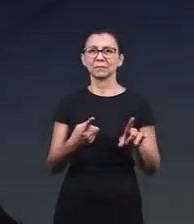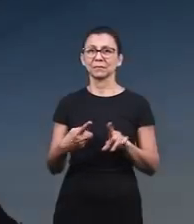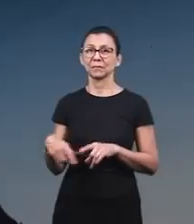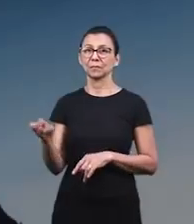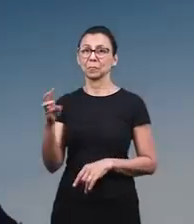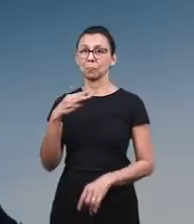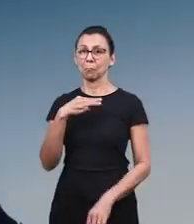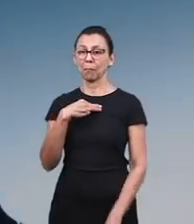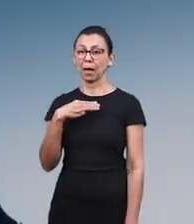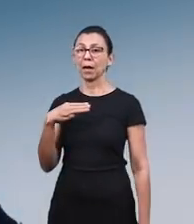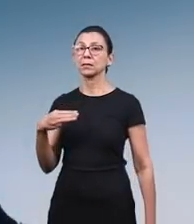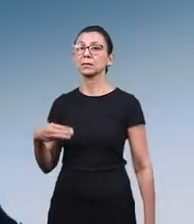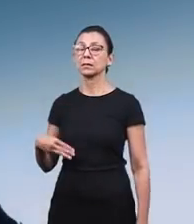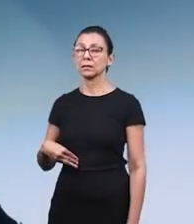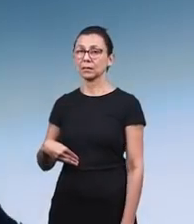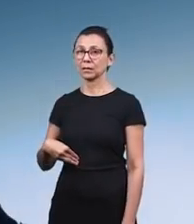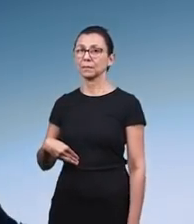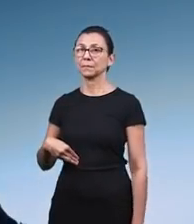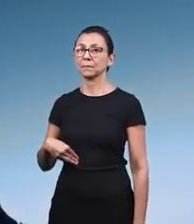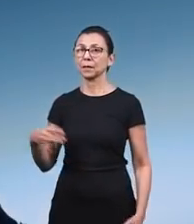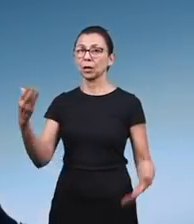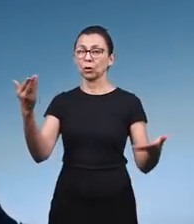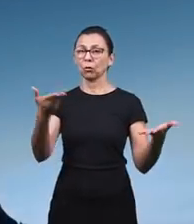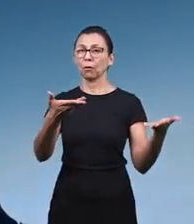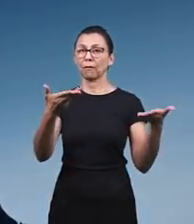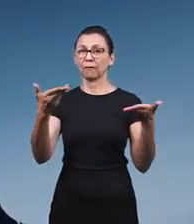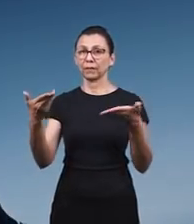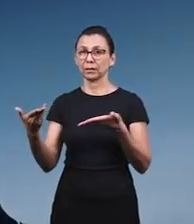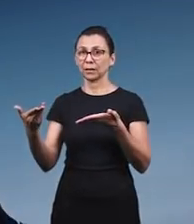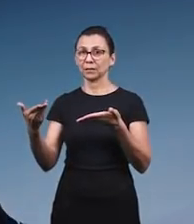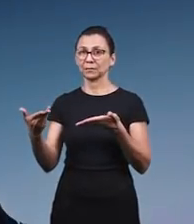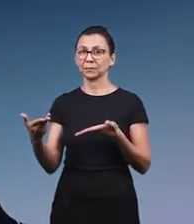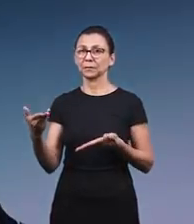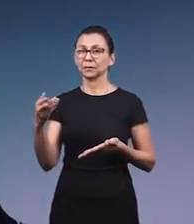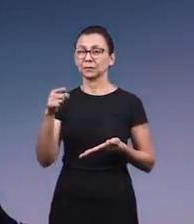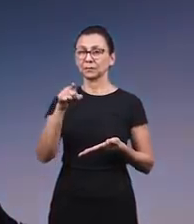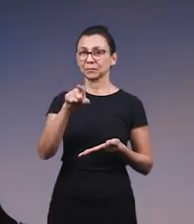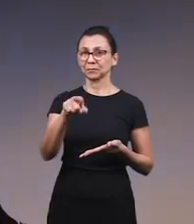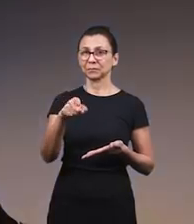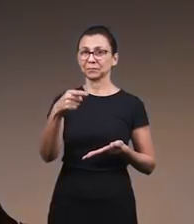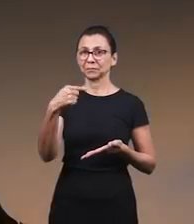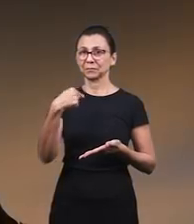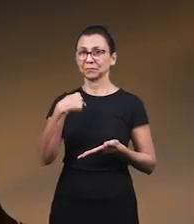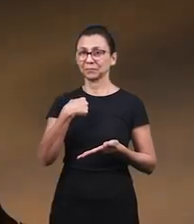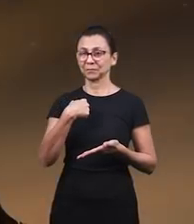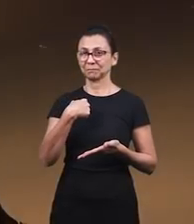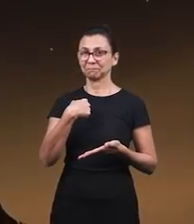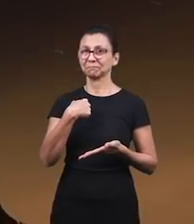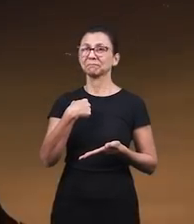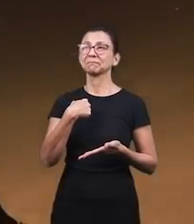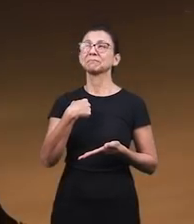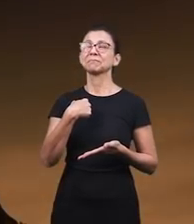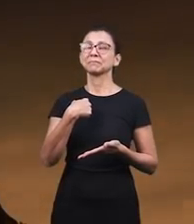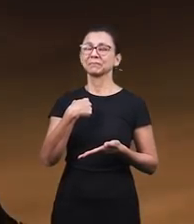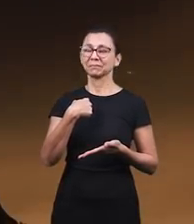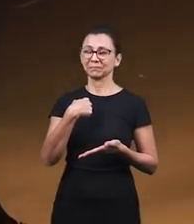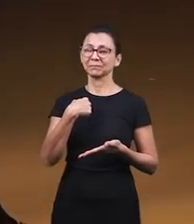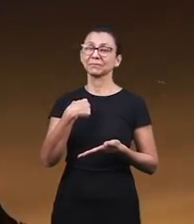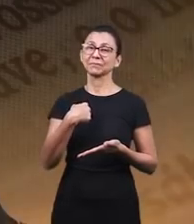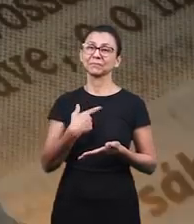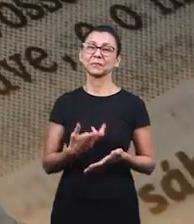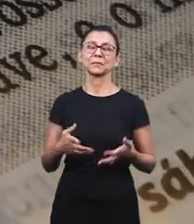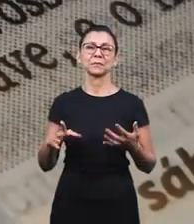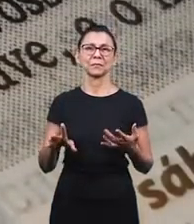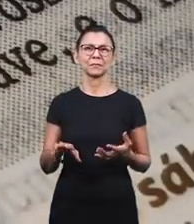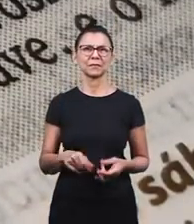chamam, chamam por ti e por mim.